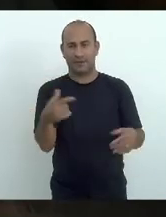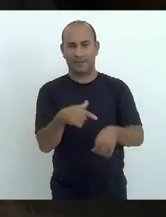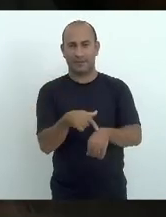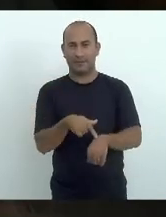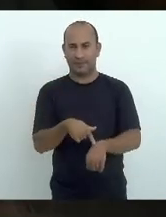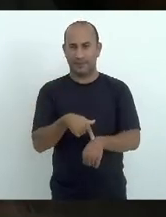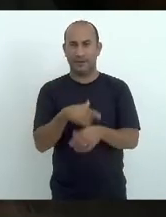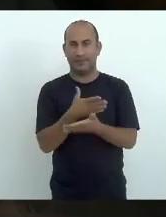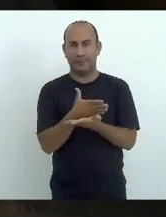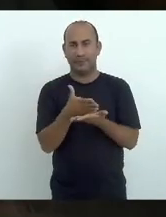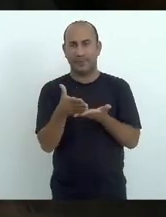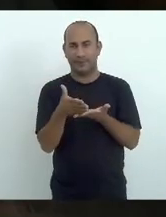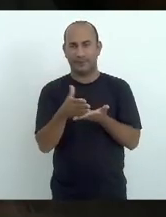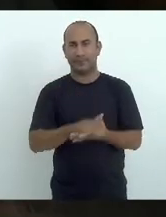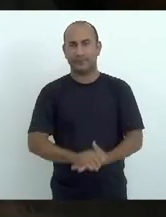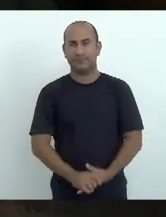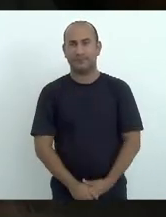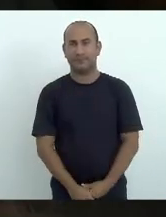inicial,